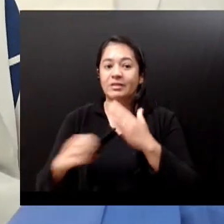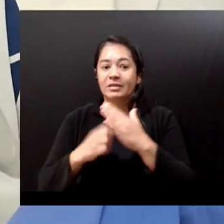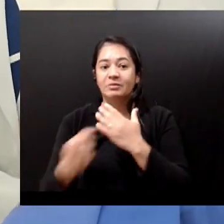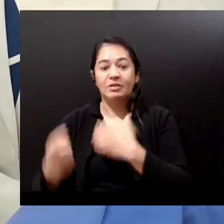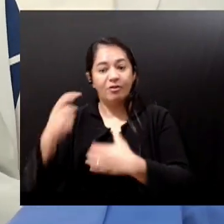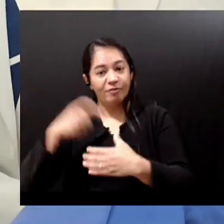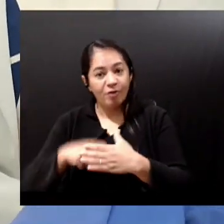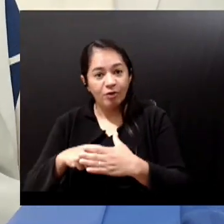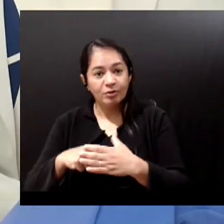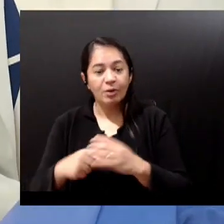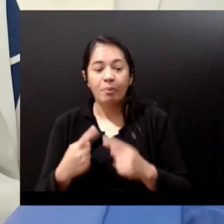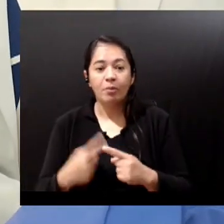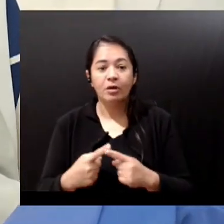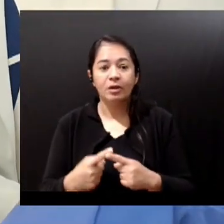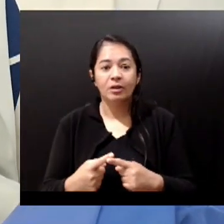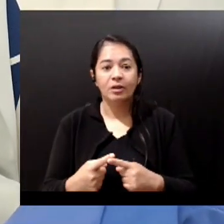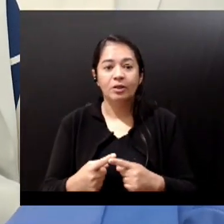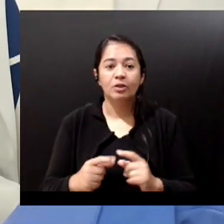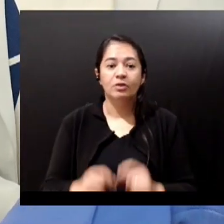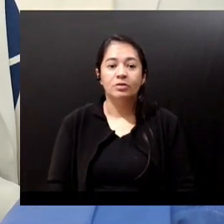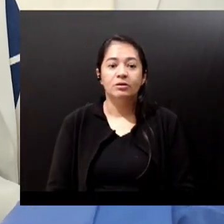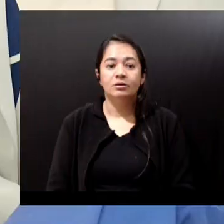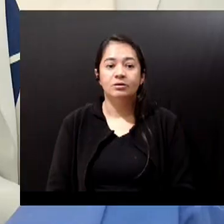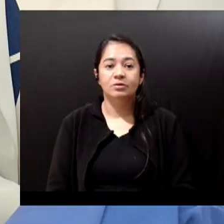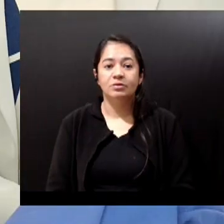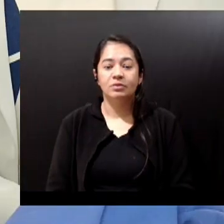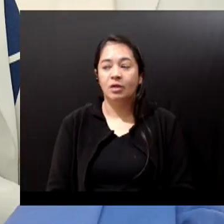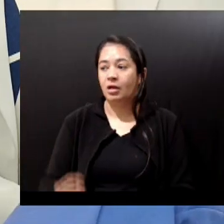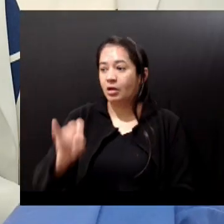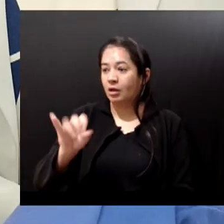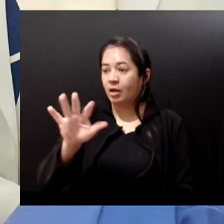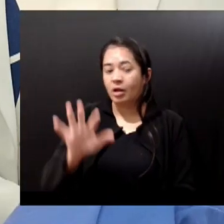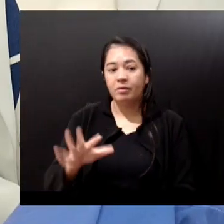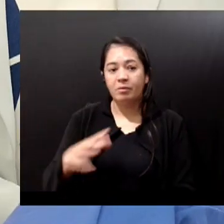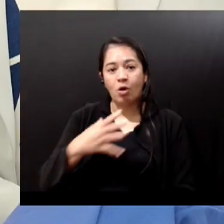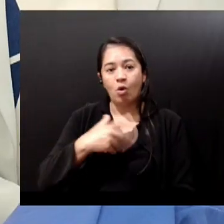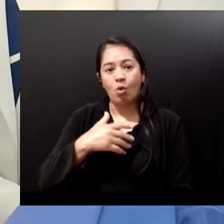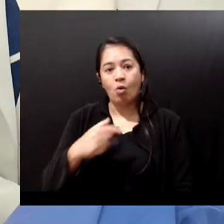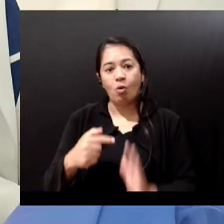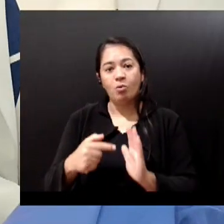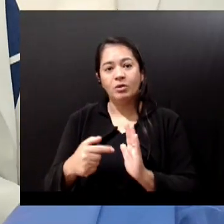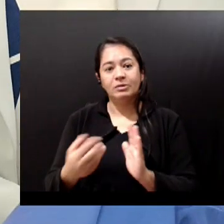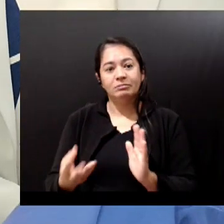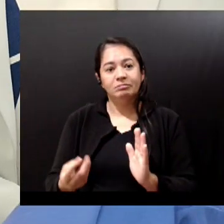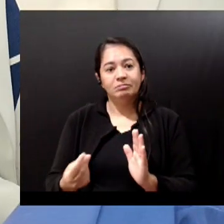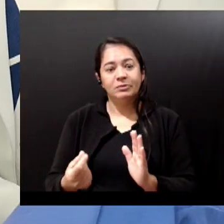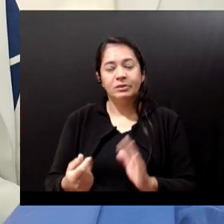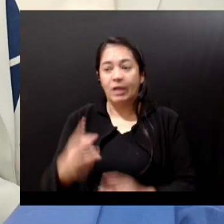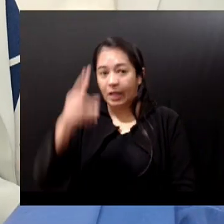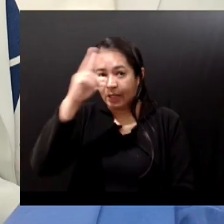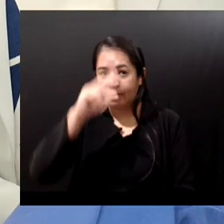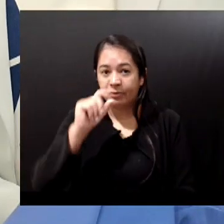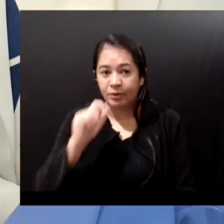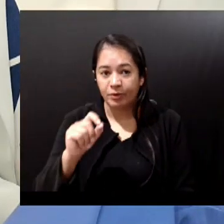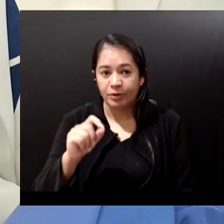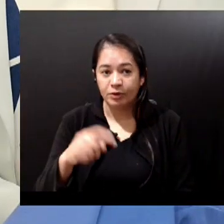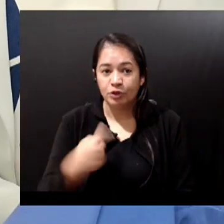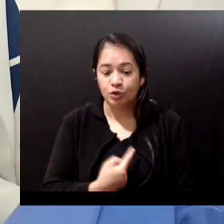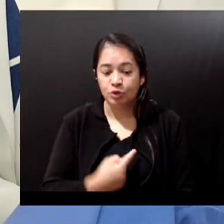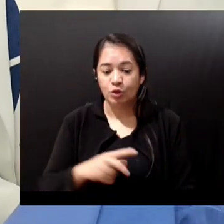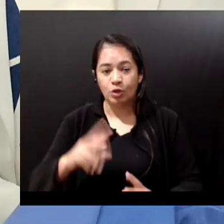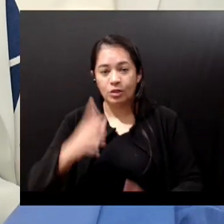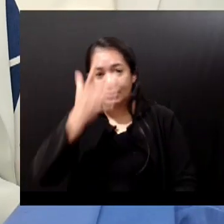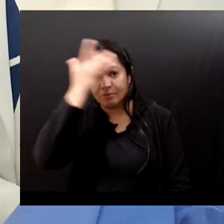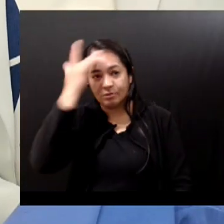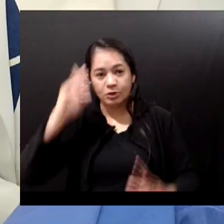há de se dizer que a imagem, o comportamento não verbal, vamos lembrar uma coisa, nós seres humanos, nós nos